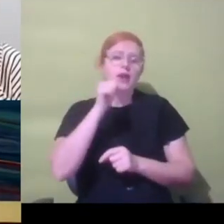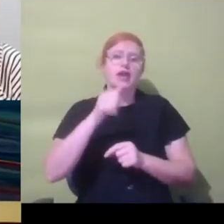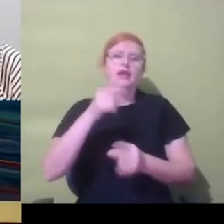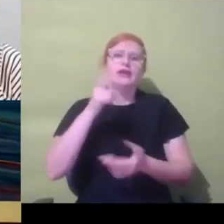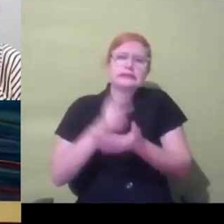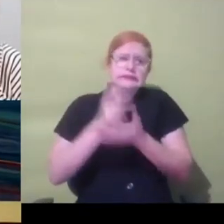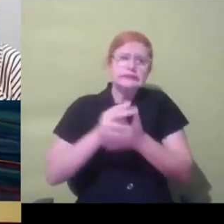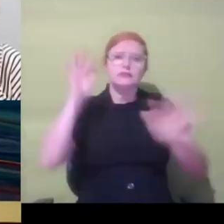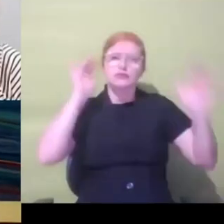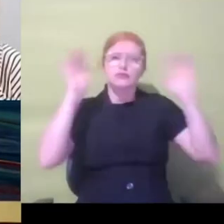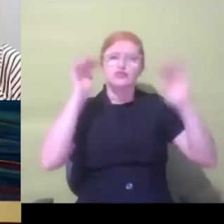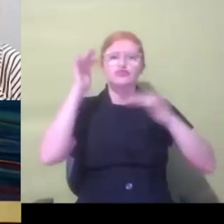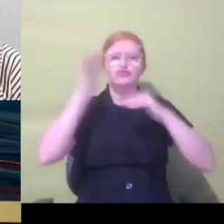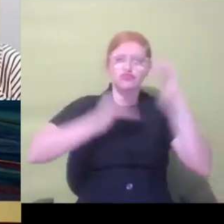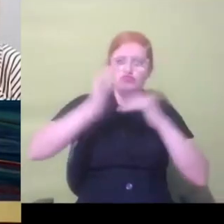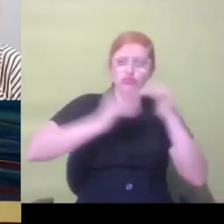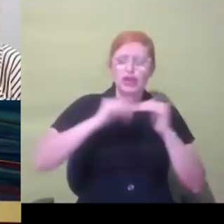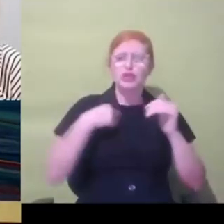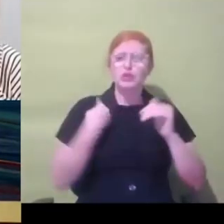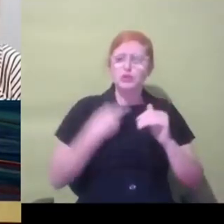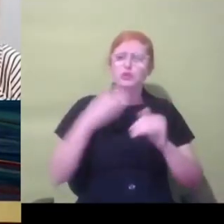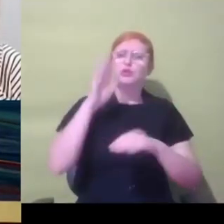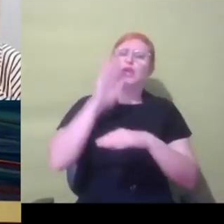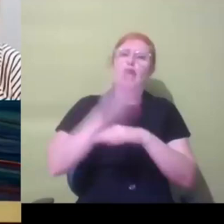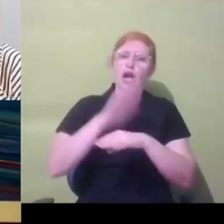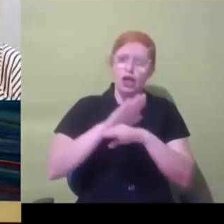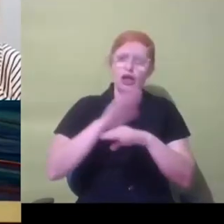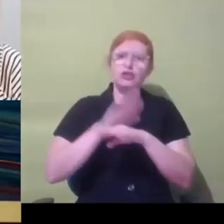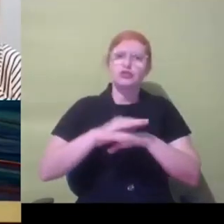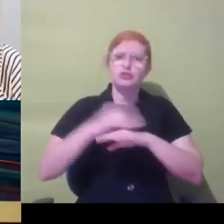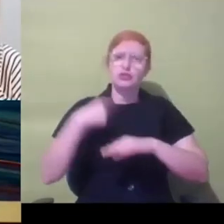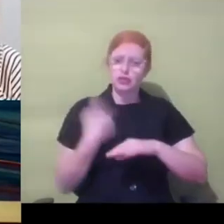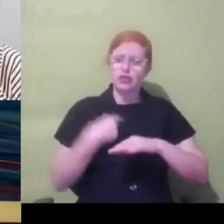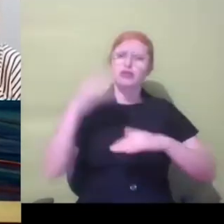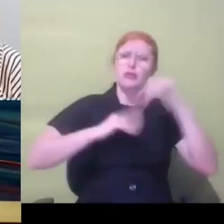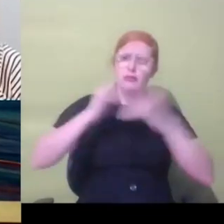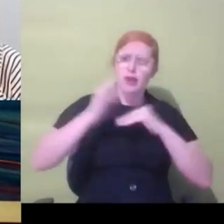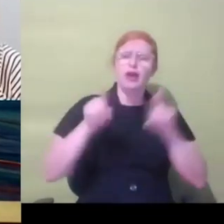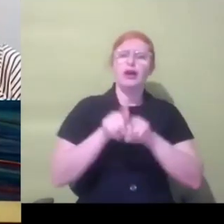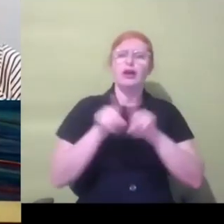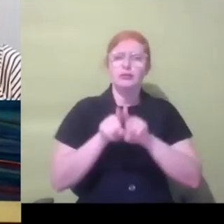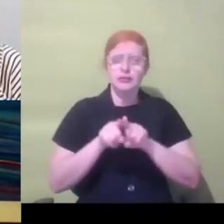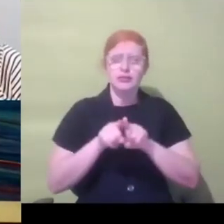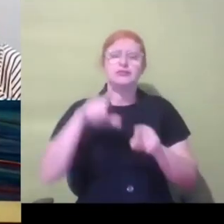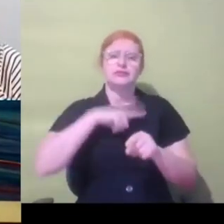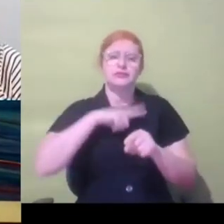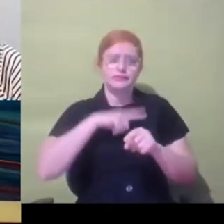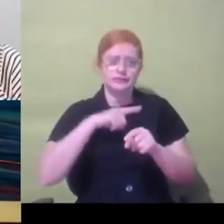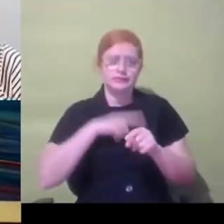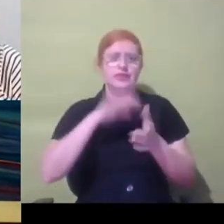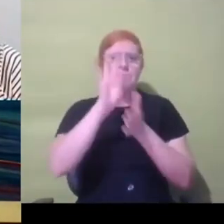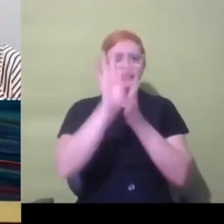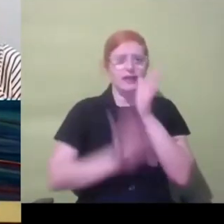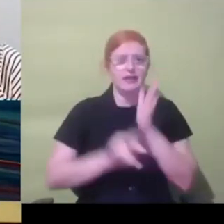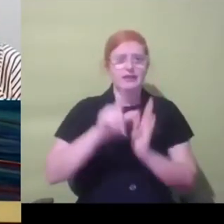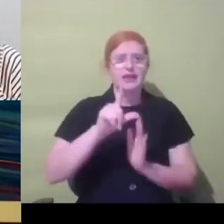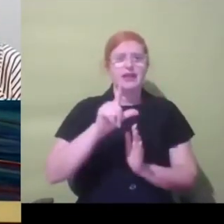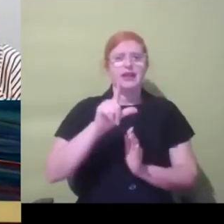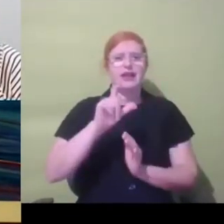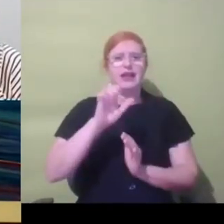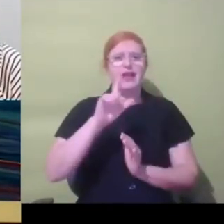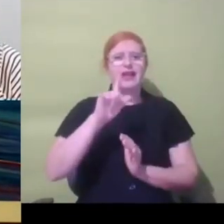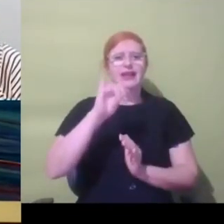a todo momento sobre essa prática e nos ajuda muito a refletir sobre a nossa prática também. A gente vai ter textos da Lélia Gonzalez,